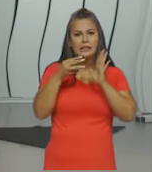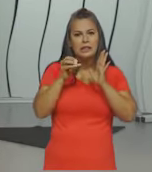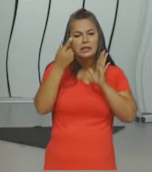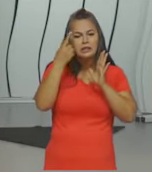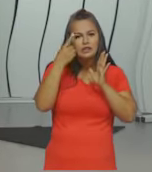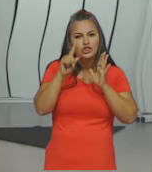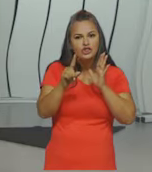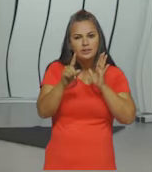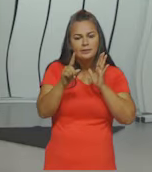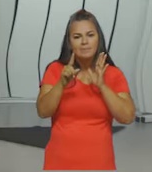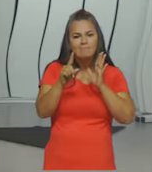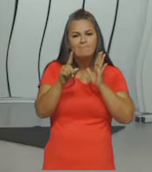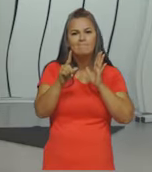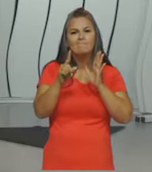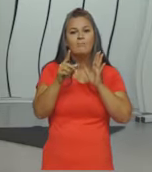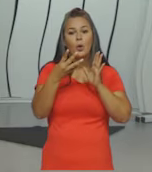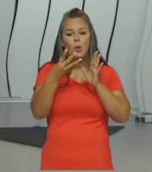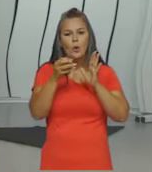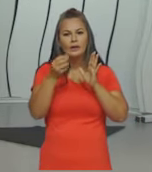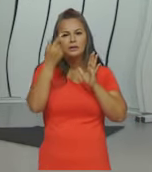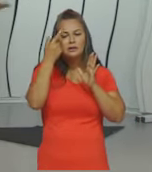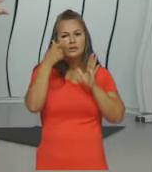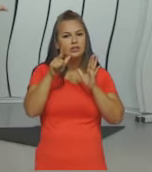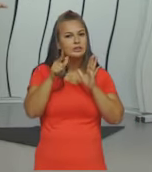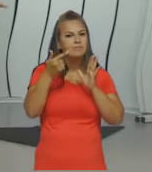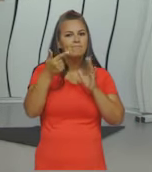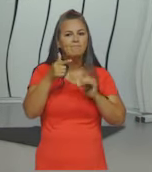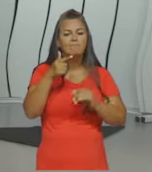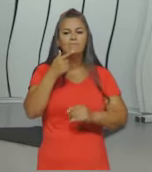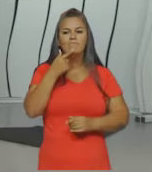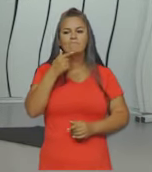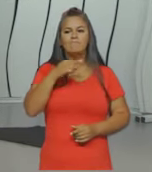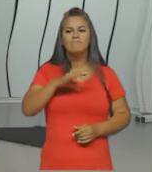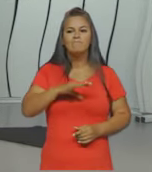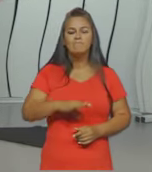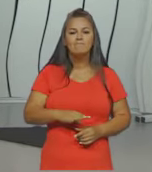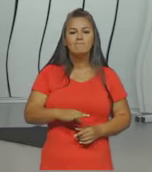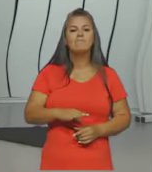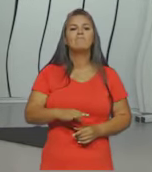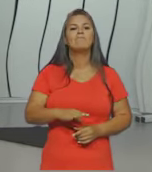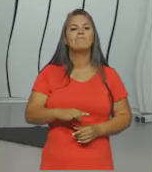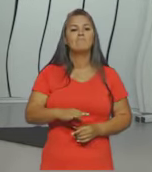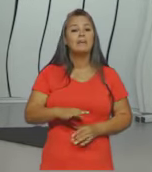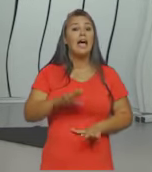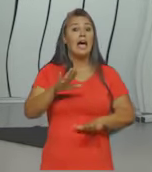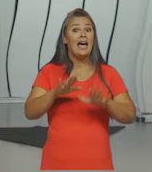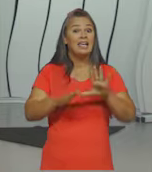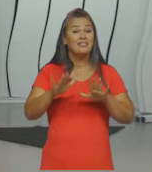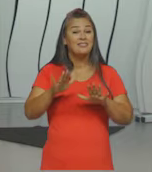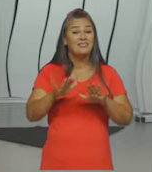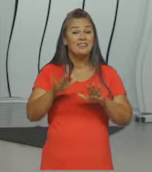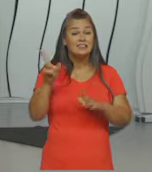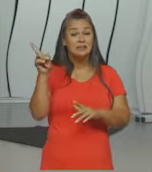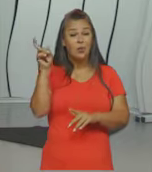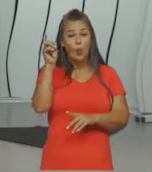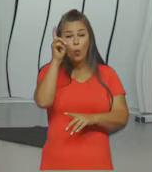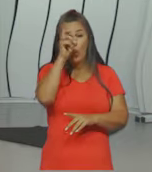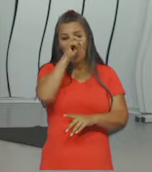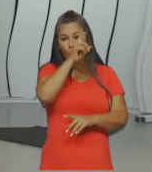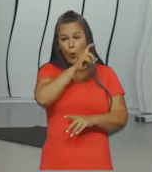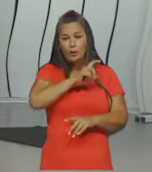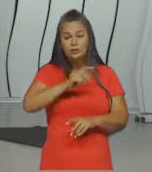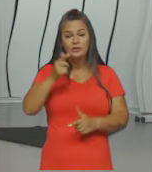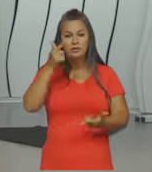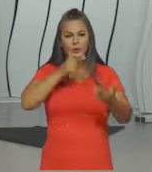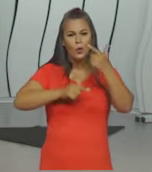pessoa tem um ciclo irregular, ela pode não engravidar? Pode ter mais dificuldade, sim, até mesmo de saber quando ela está no